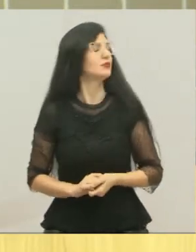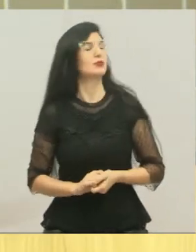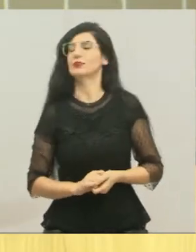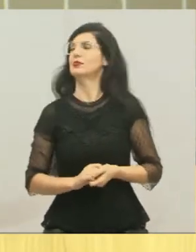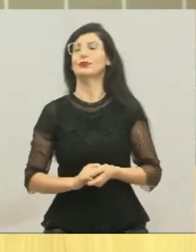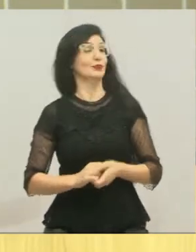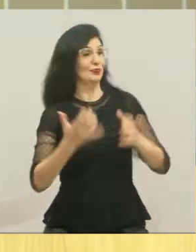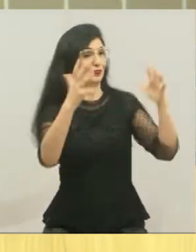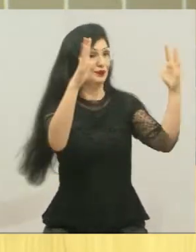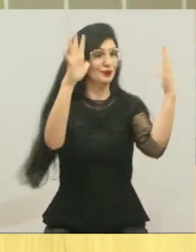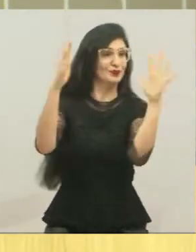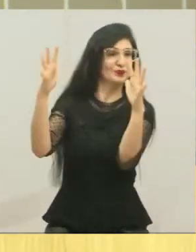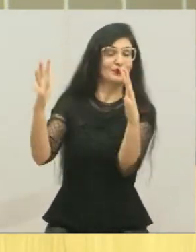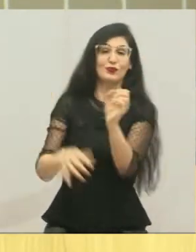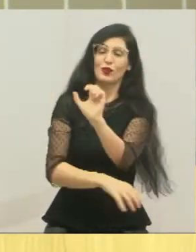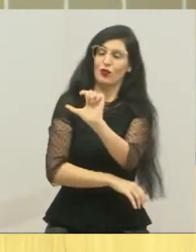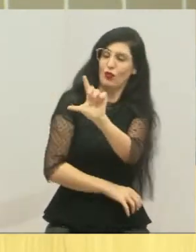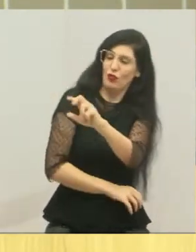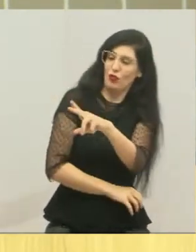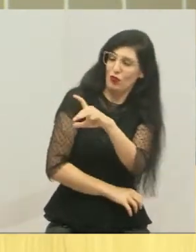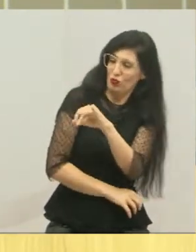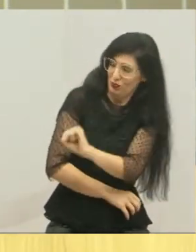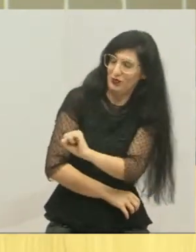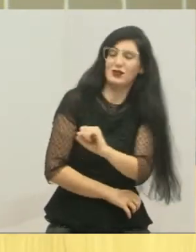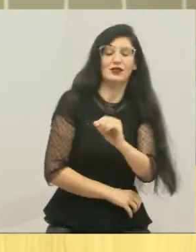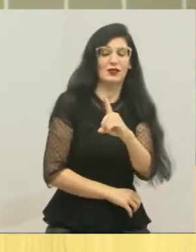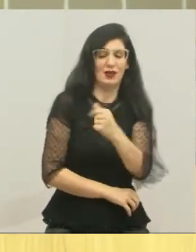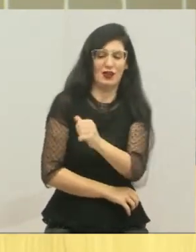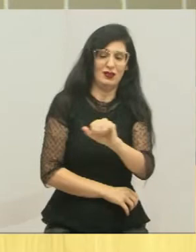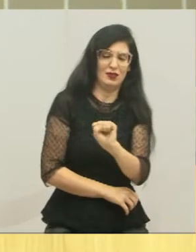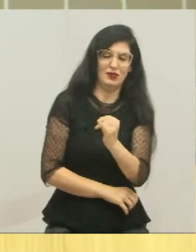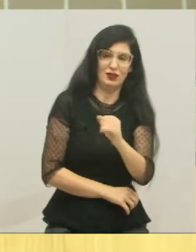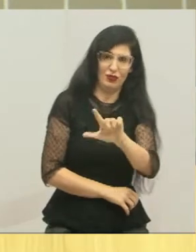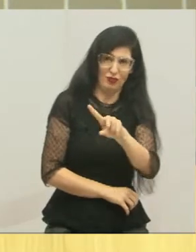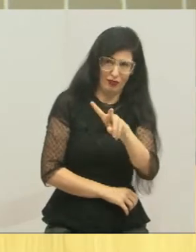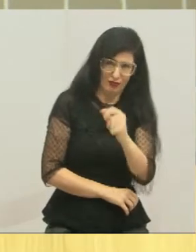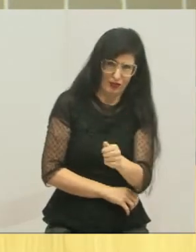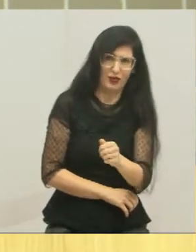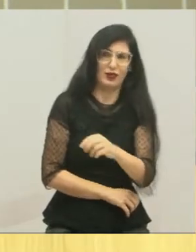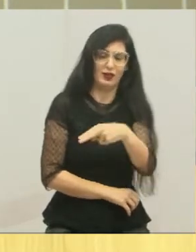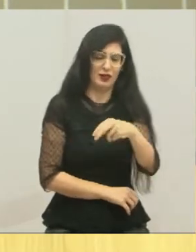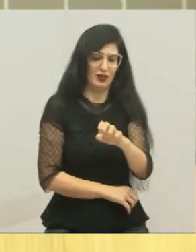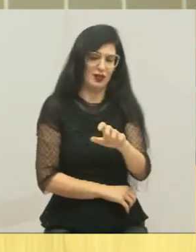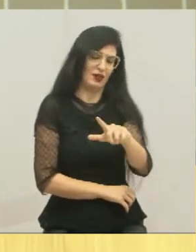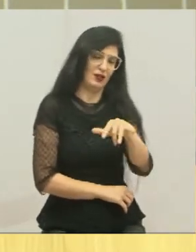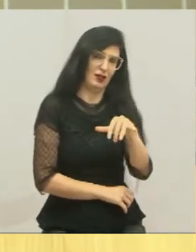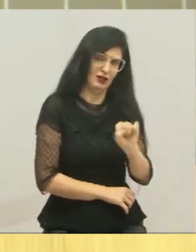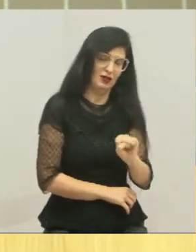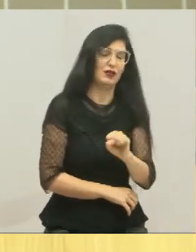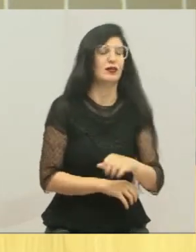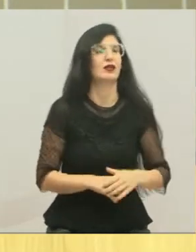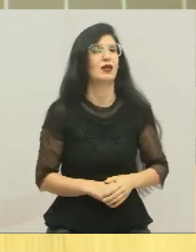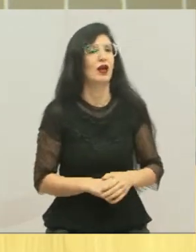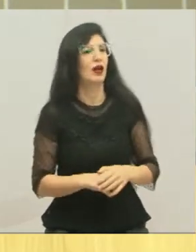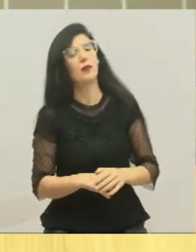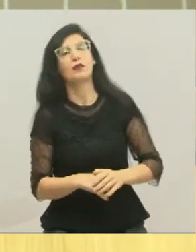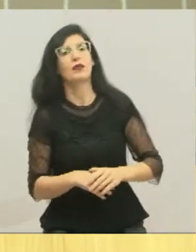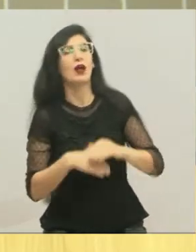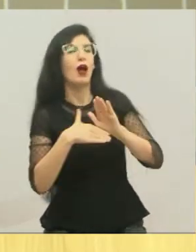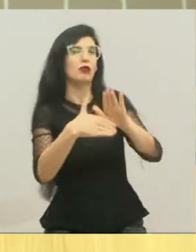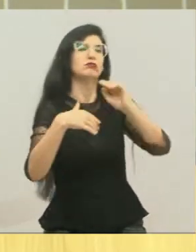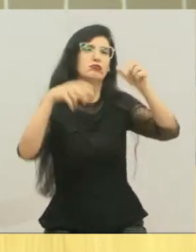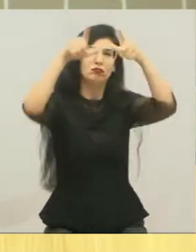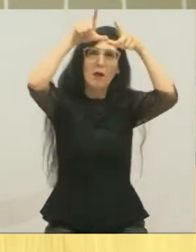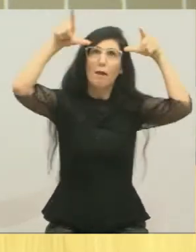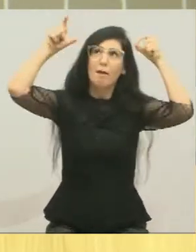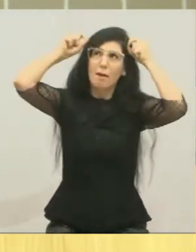Congratula em nome do senhor Luiz da Silva Neves, auxiliar de enfermagem Maria Elizabeth